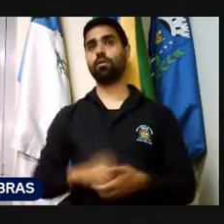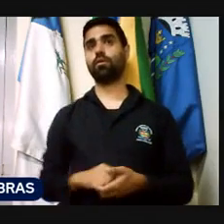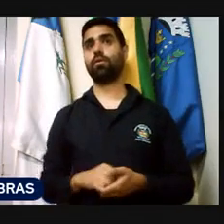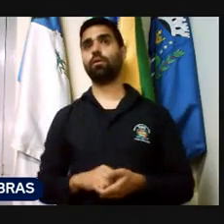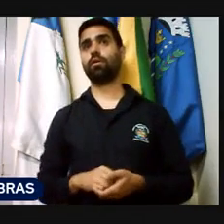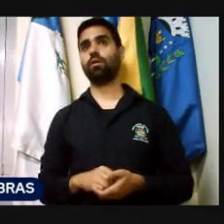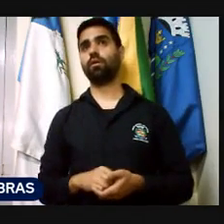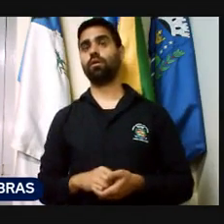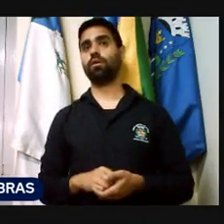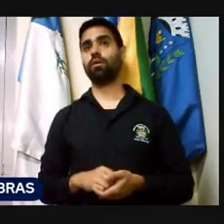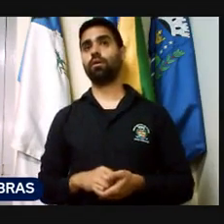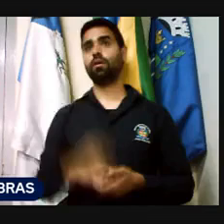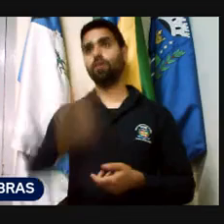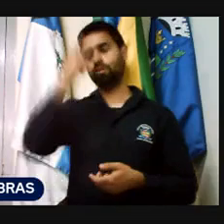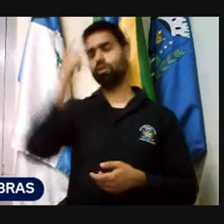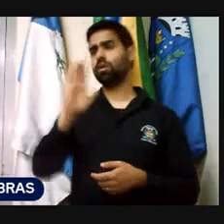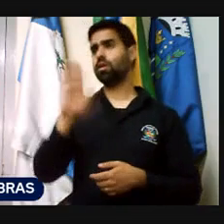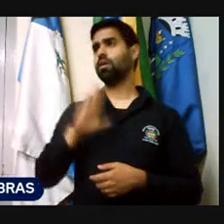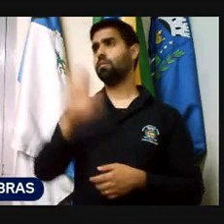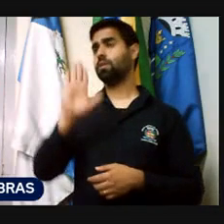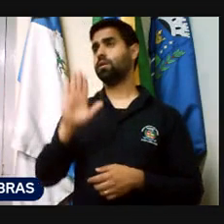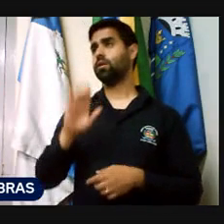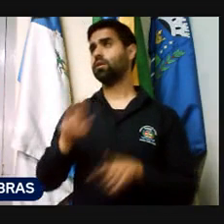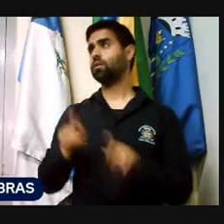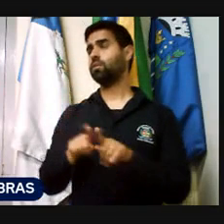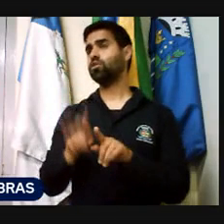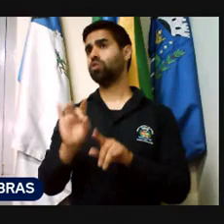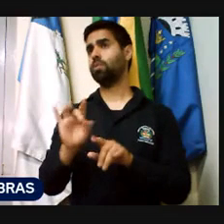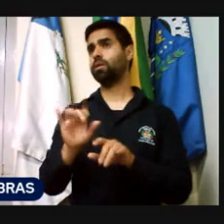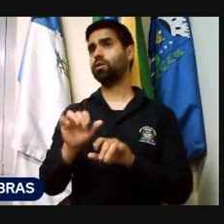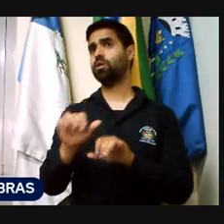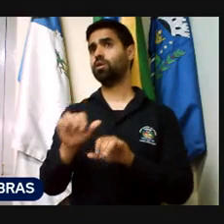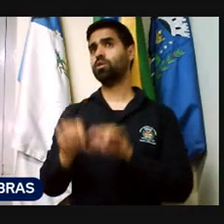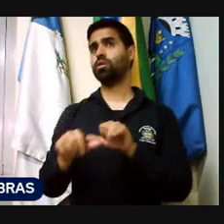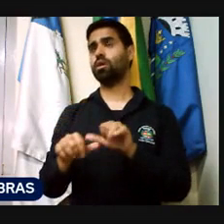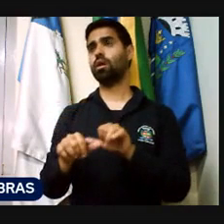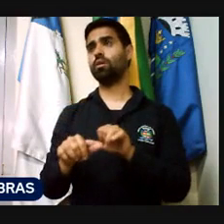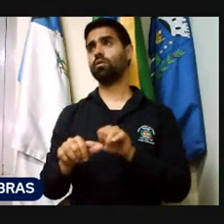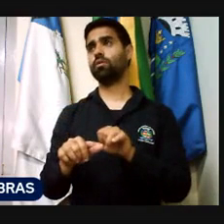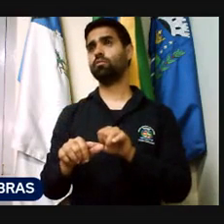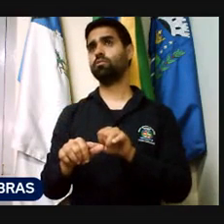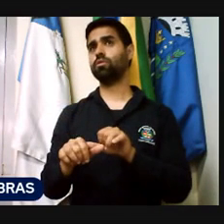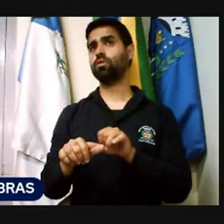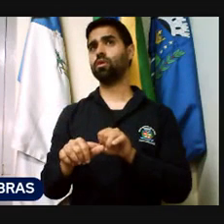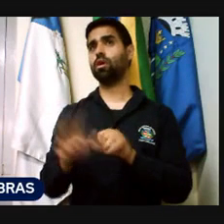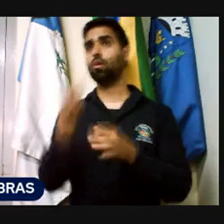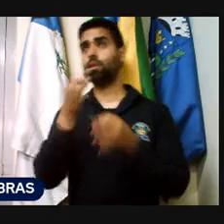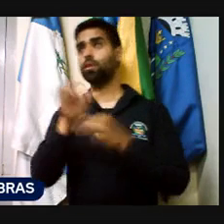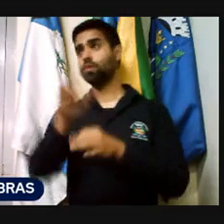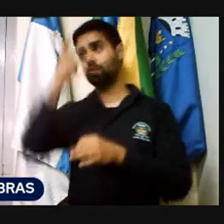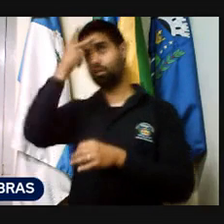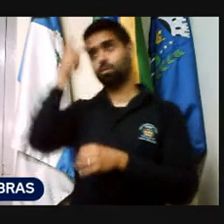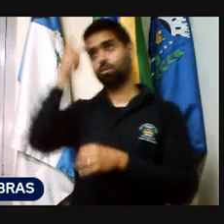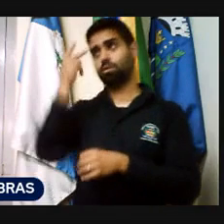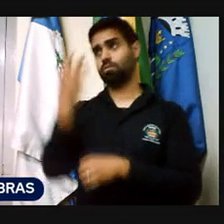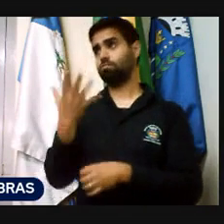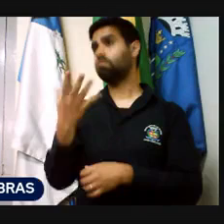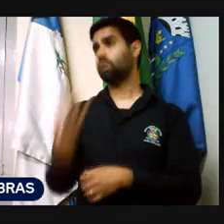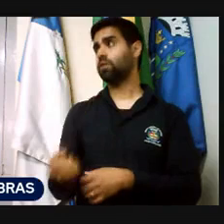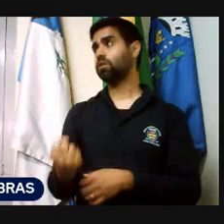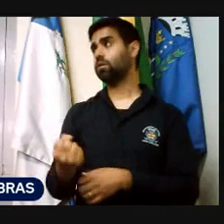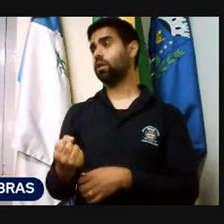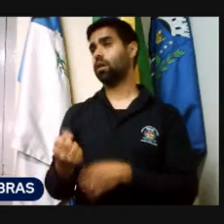os membros da comissão estão presentes. Eu vou pedir só a ratificação ou não do parecer que já foi emitido. Se os membros